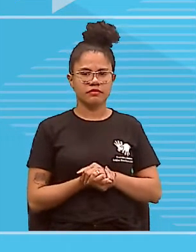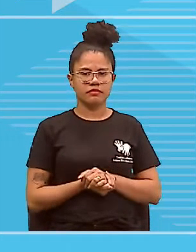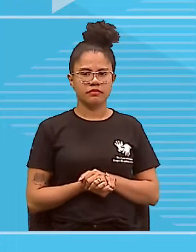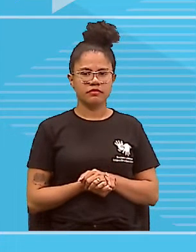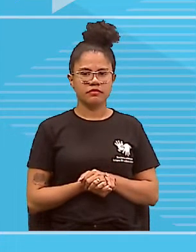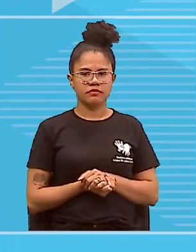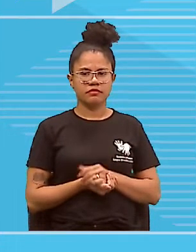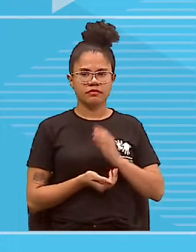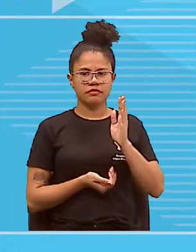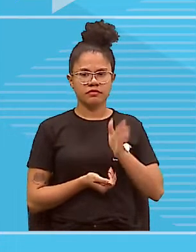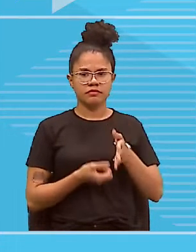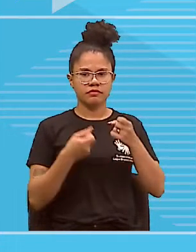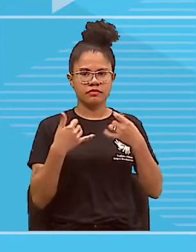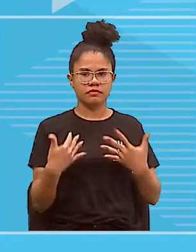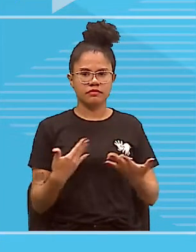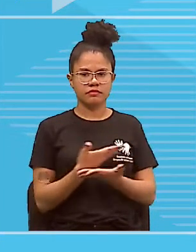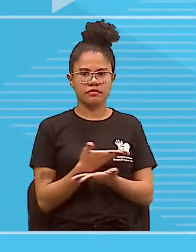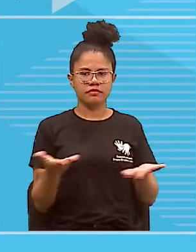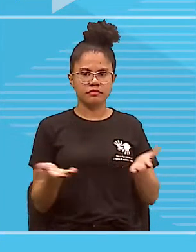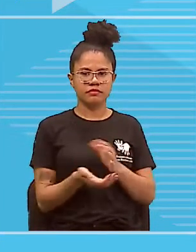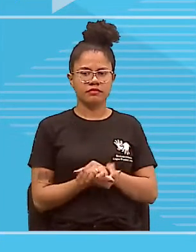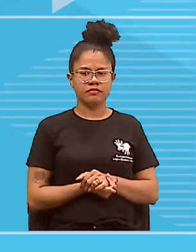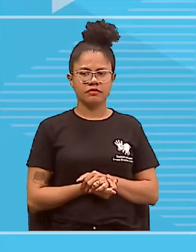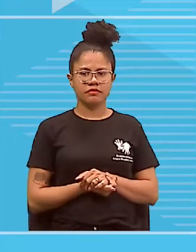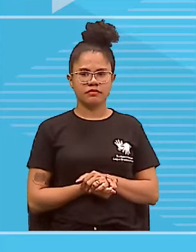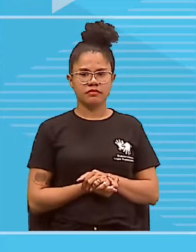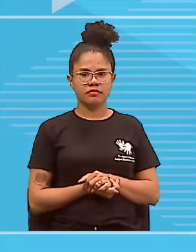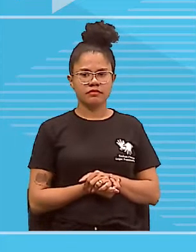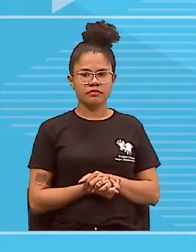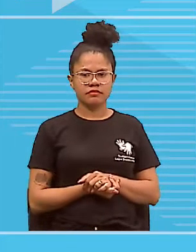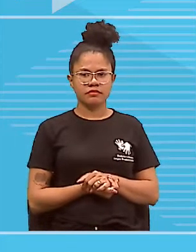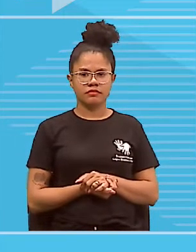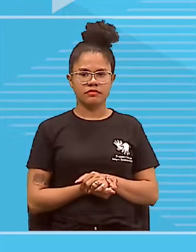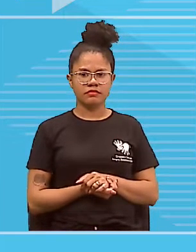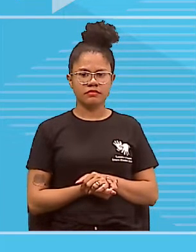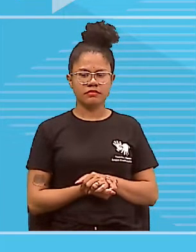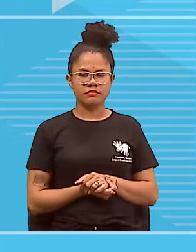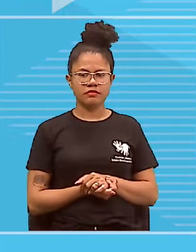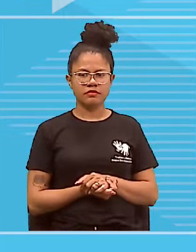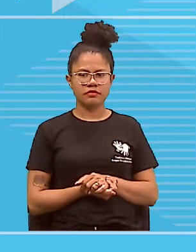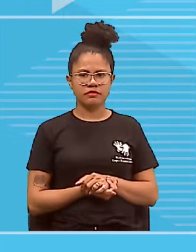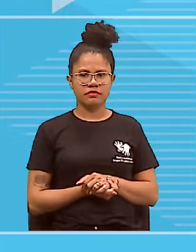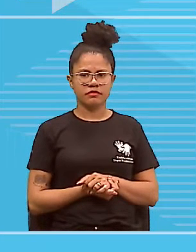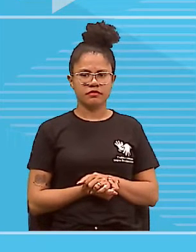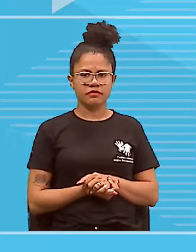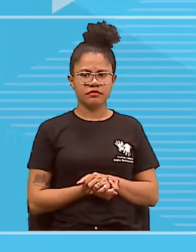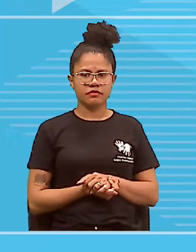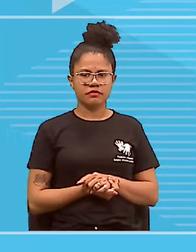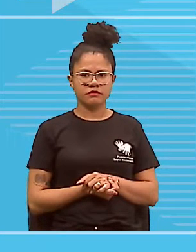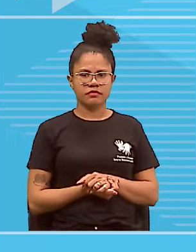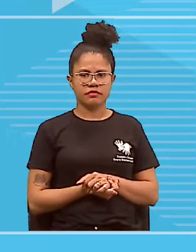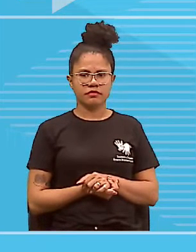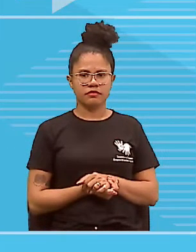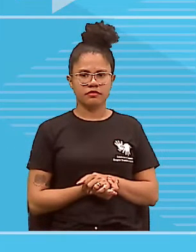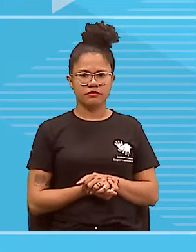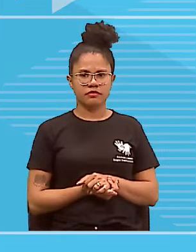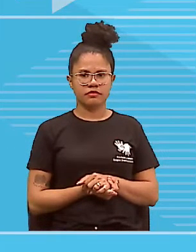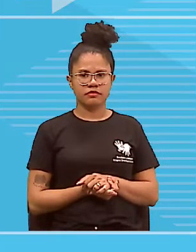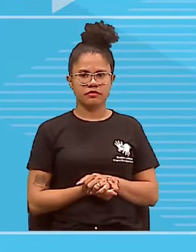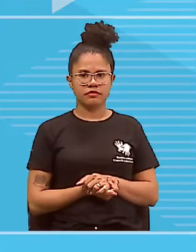como eu já havia dito para vocês eu sou o professor Caio Breno disciplina física